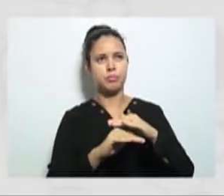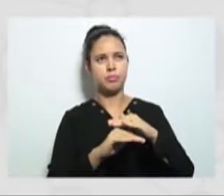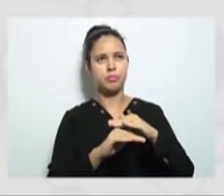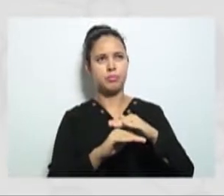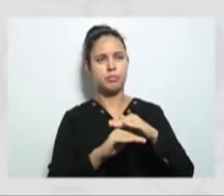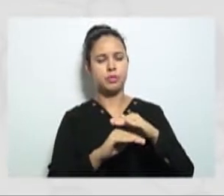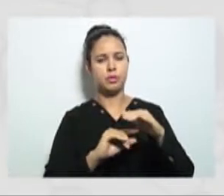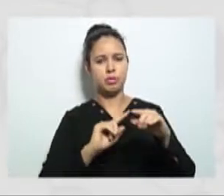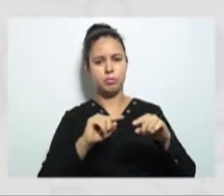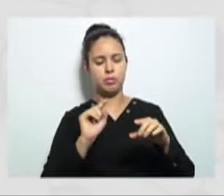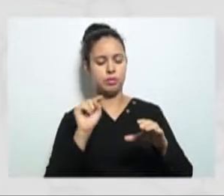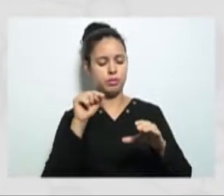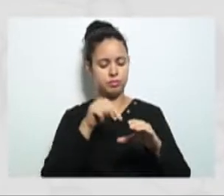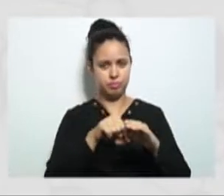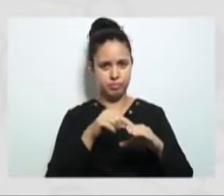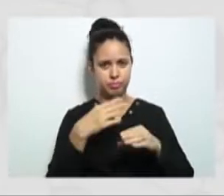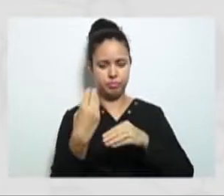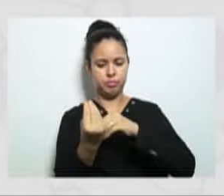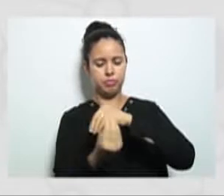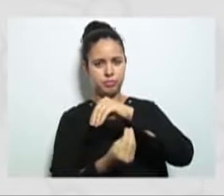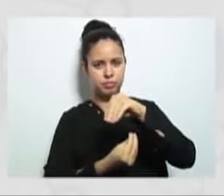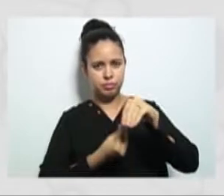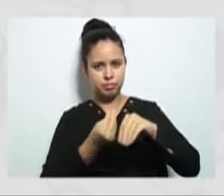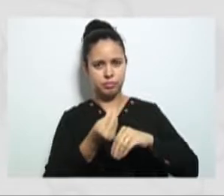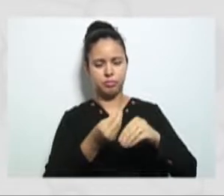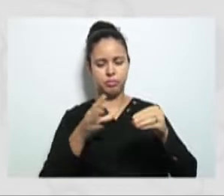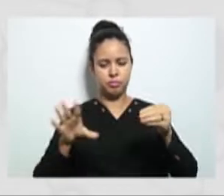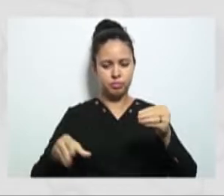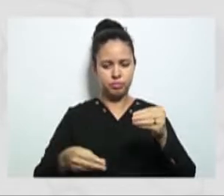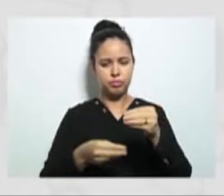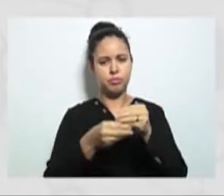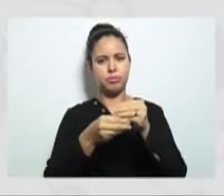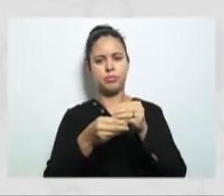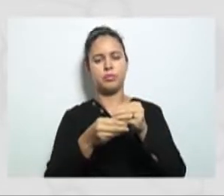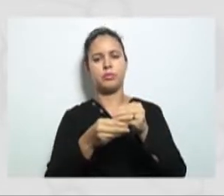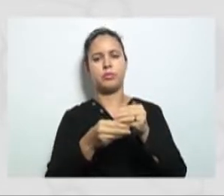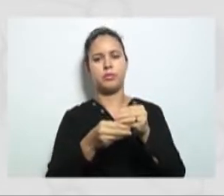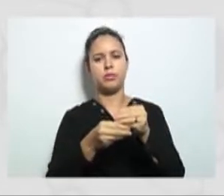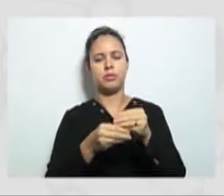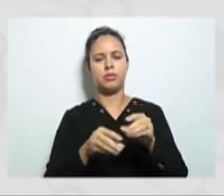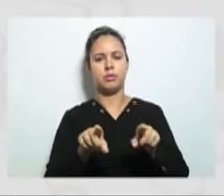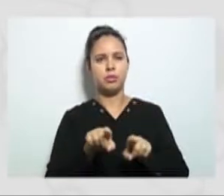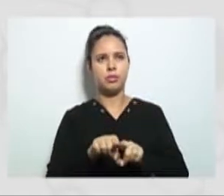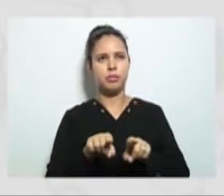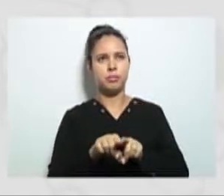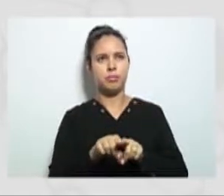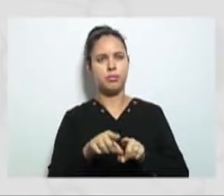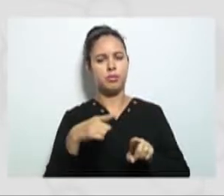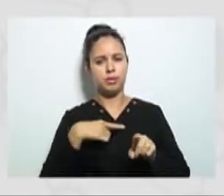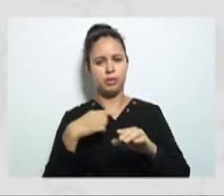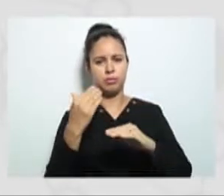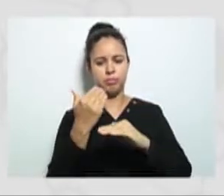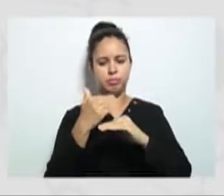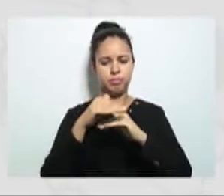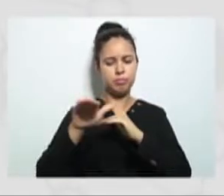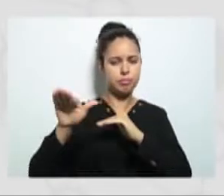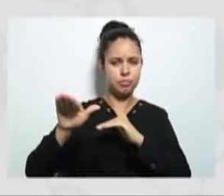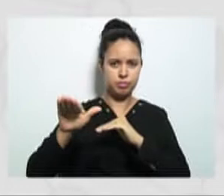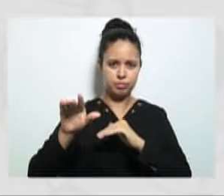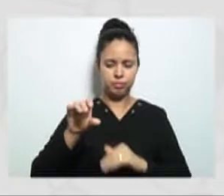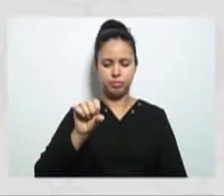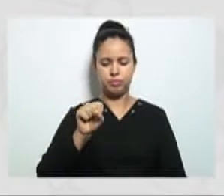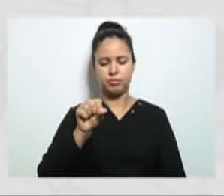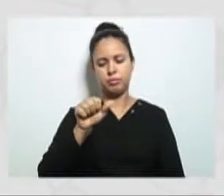dados são processados, reunidos, né? O que eu vou fazer com isso? E aí eu tenho uma saída possível.